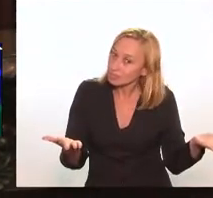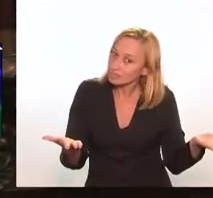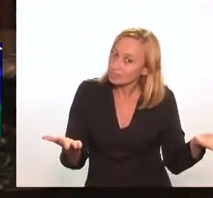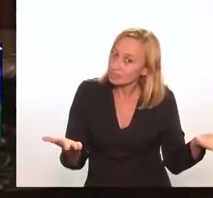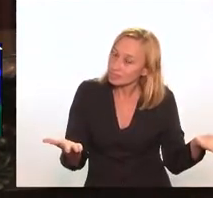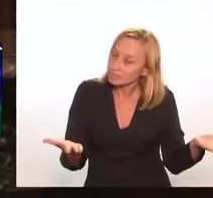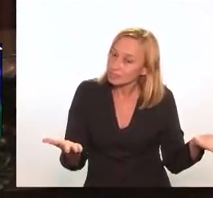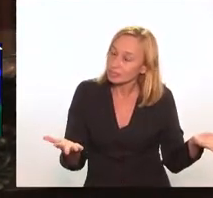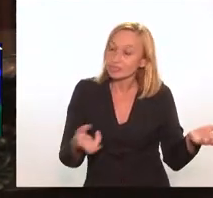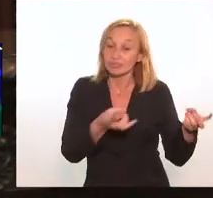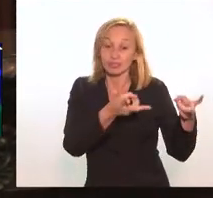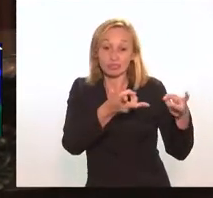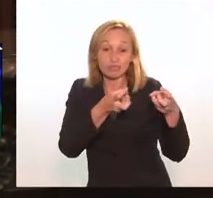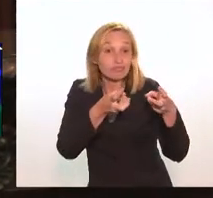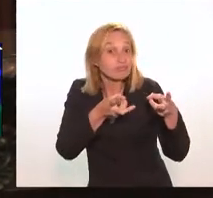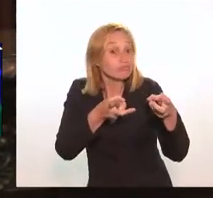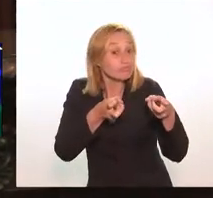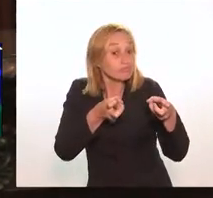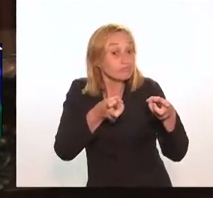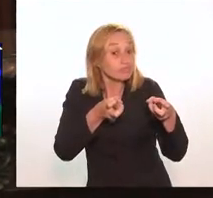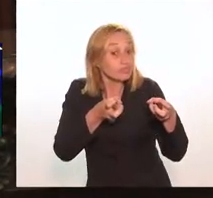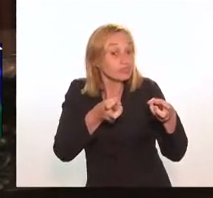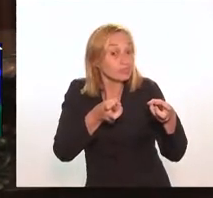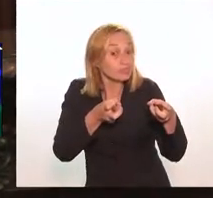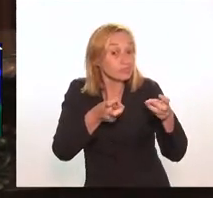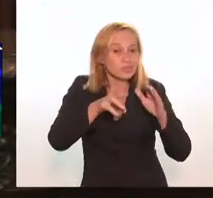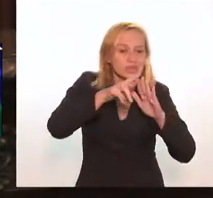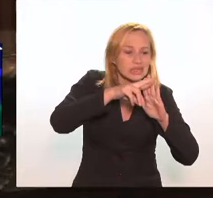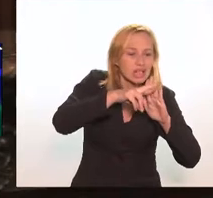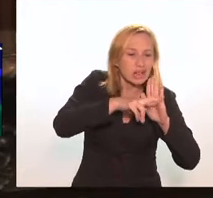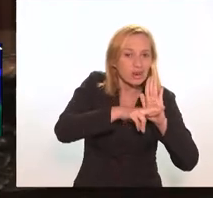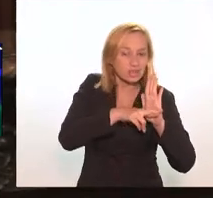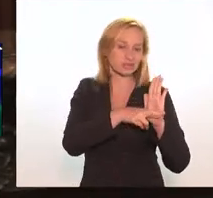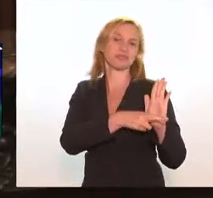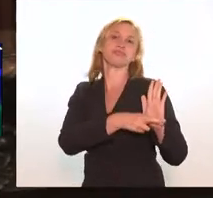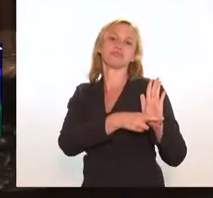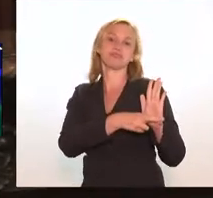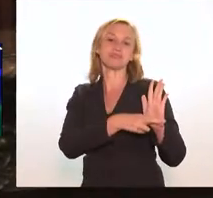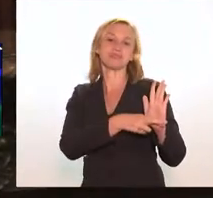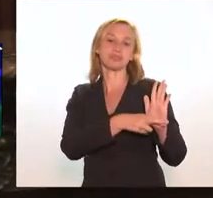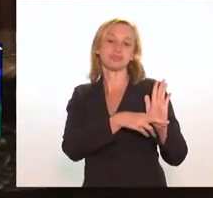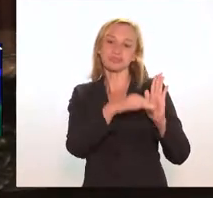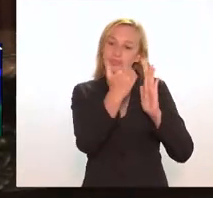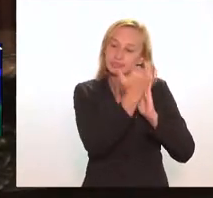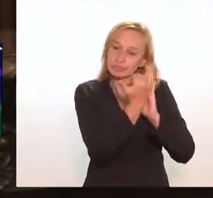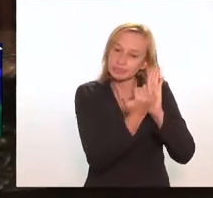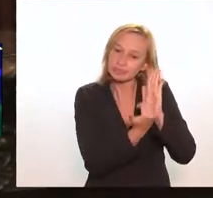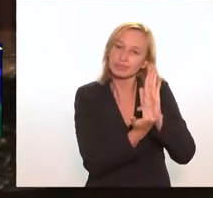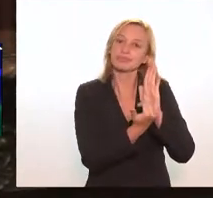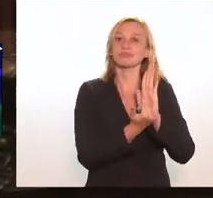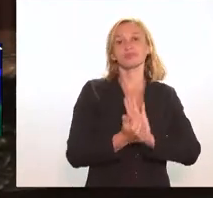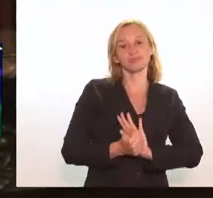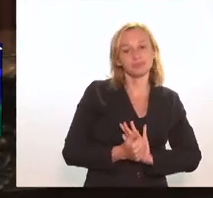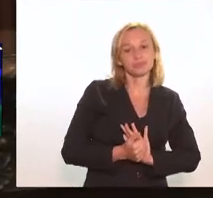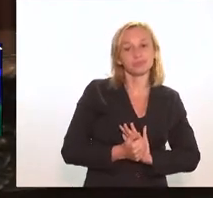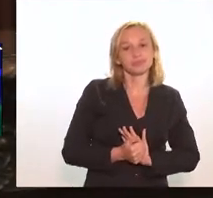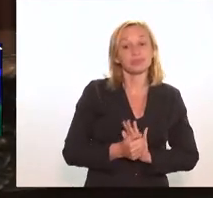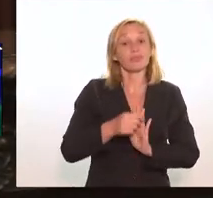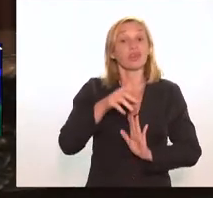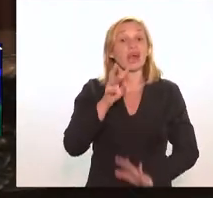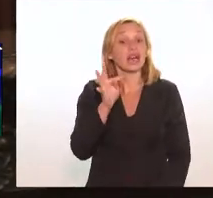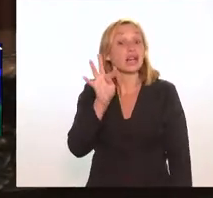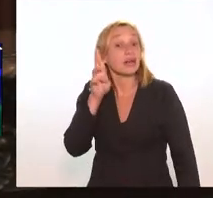doravante a percepção dessa organicidade e vivacidade, a